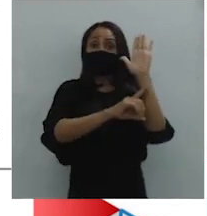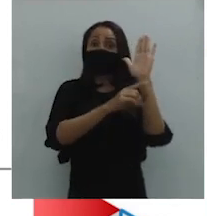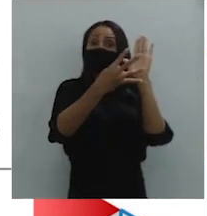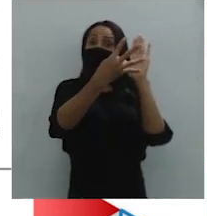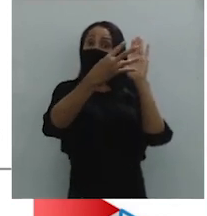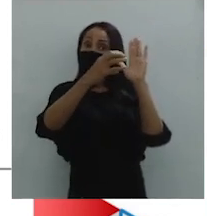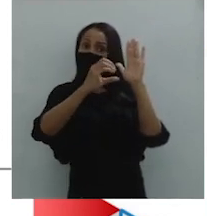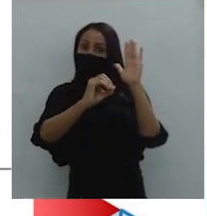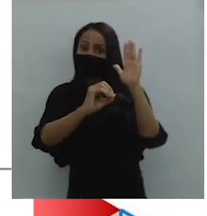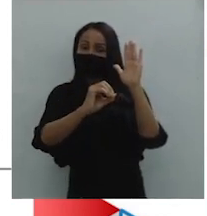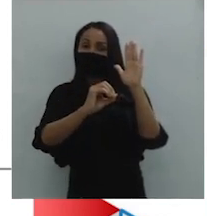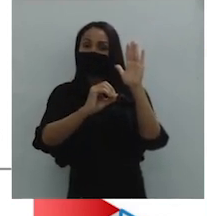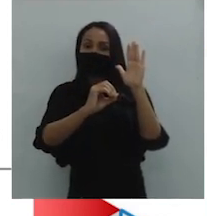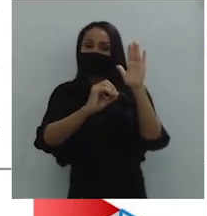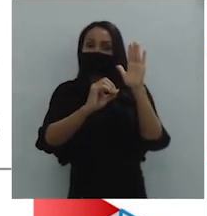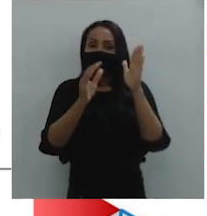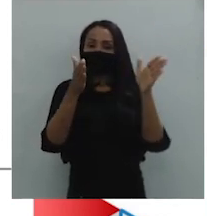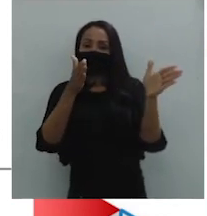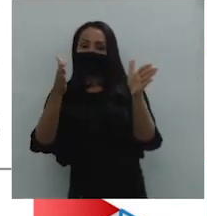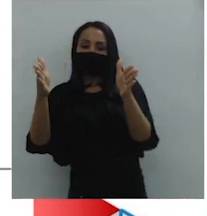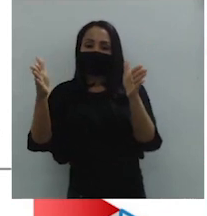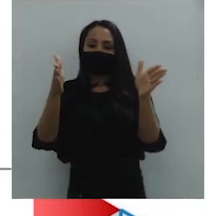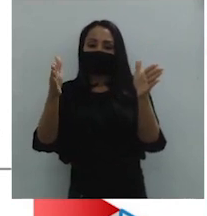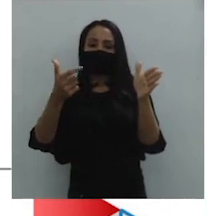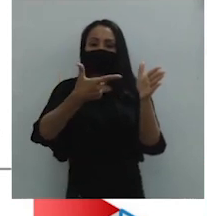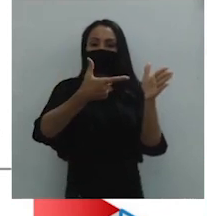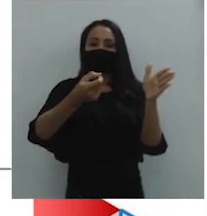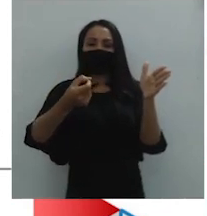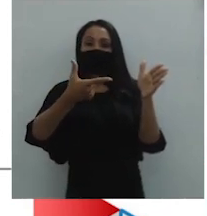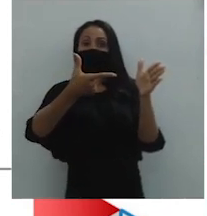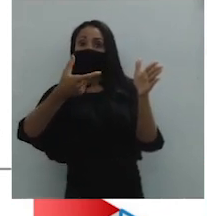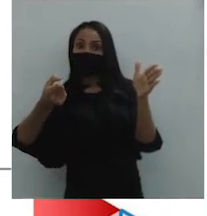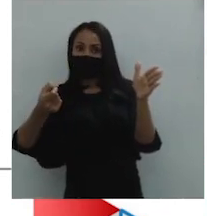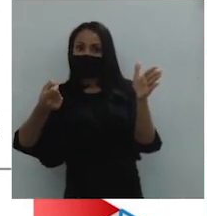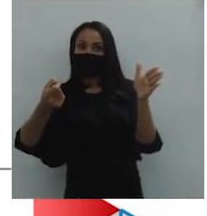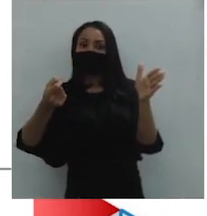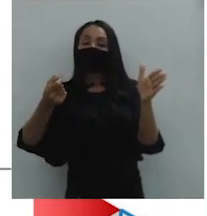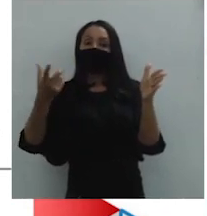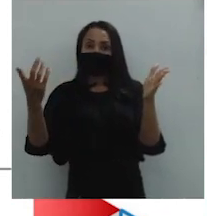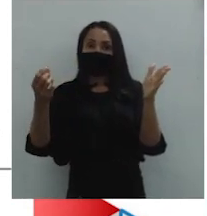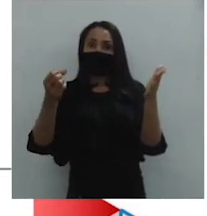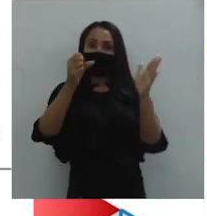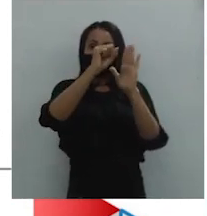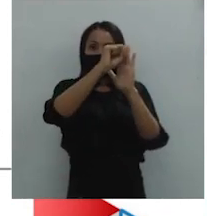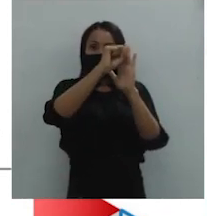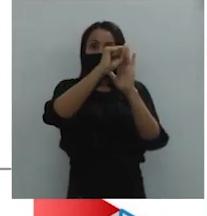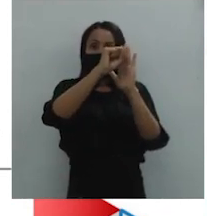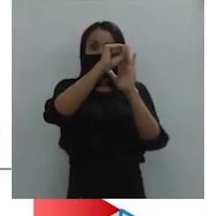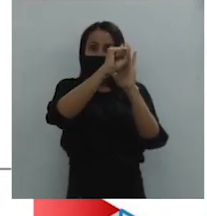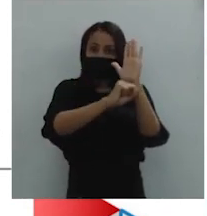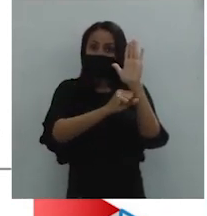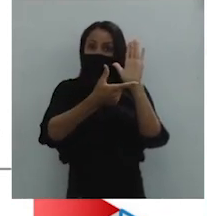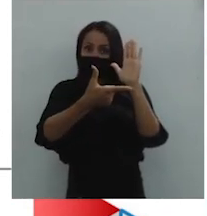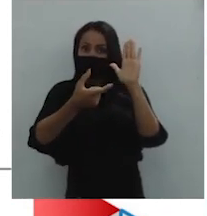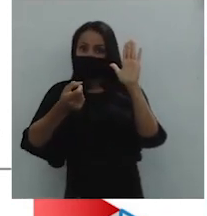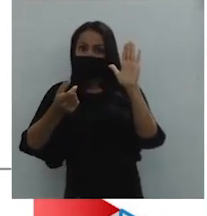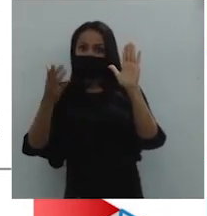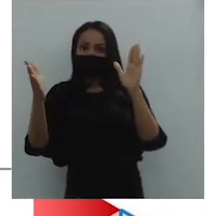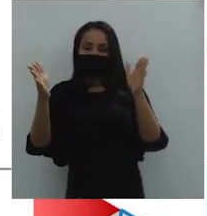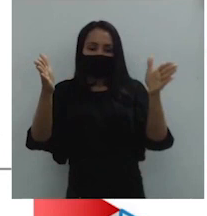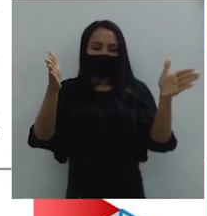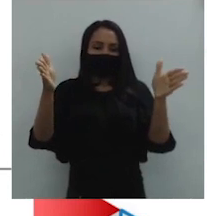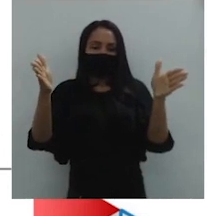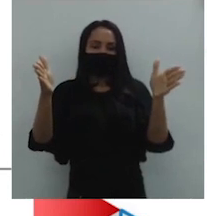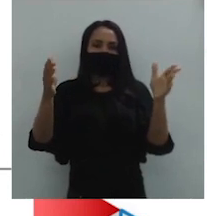40 para 2020, ou seja, para o século 20, certo? Que na década de